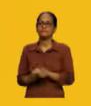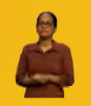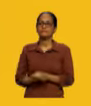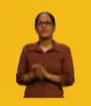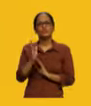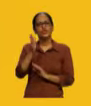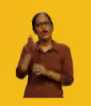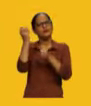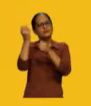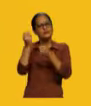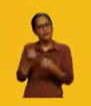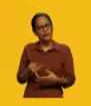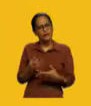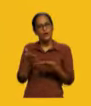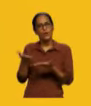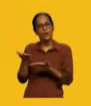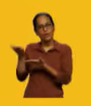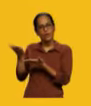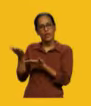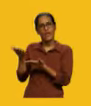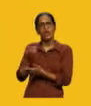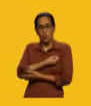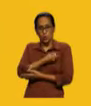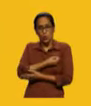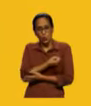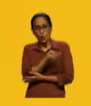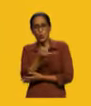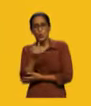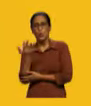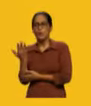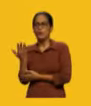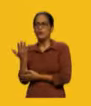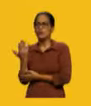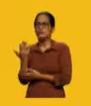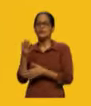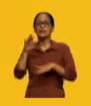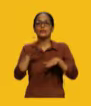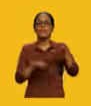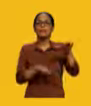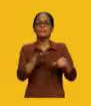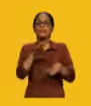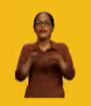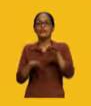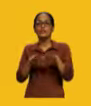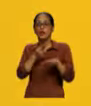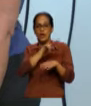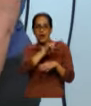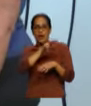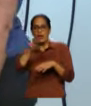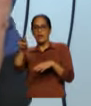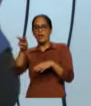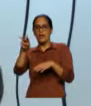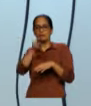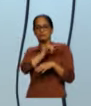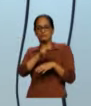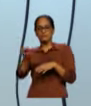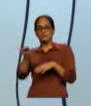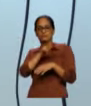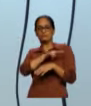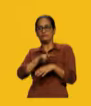para vocês que os meus algarismos, a leitura depende da posição. Então, vamos lá.